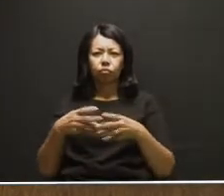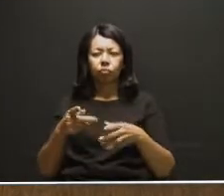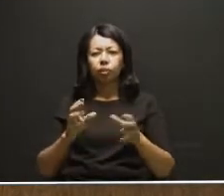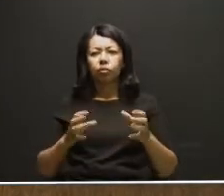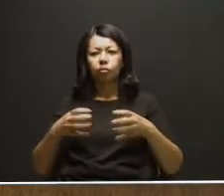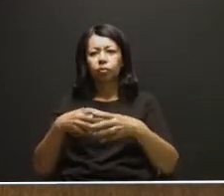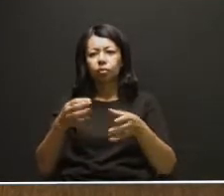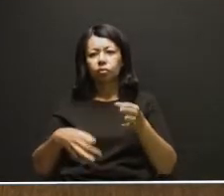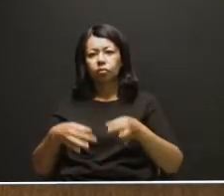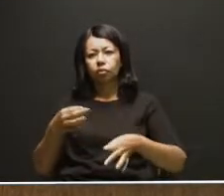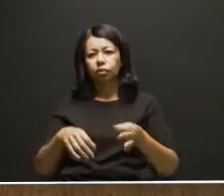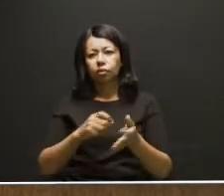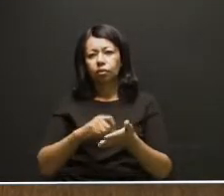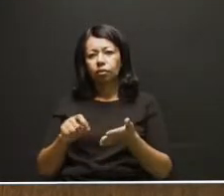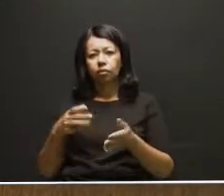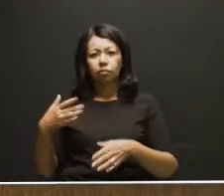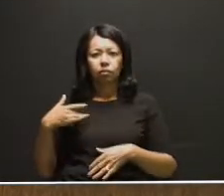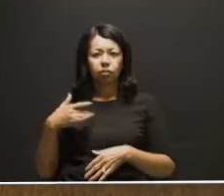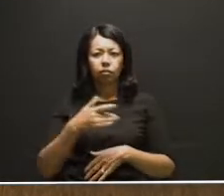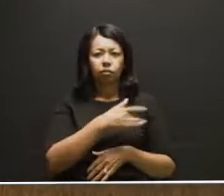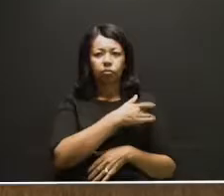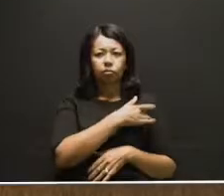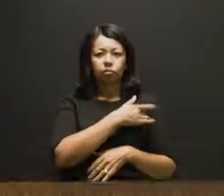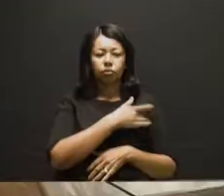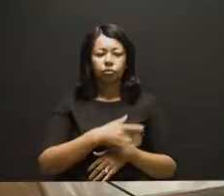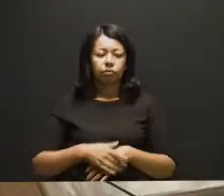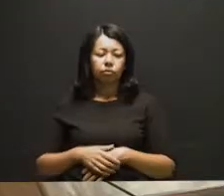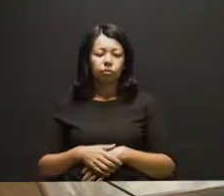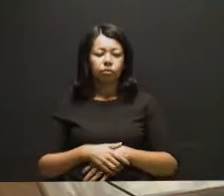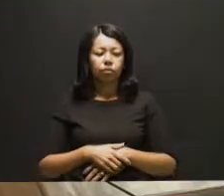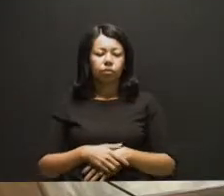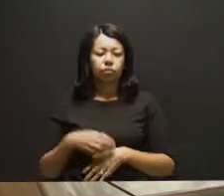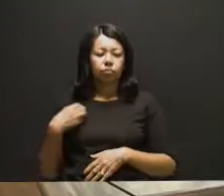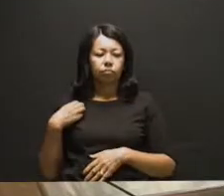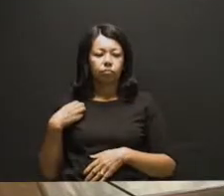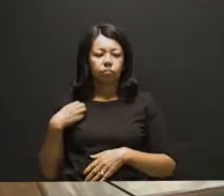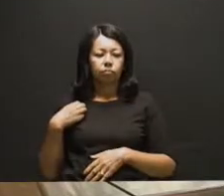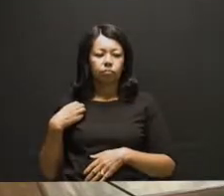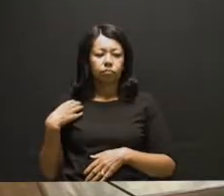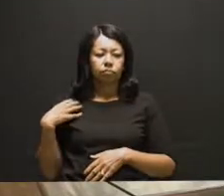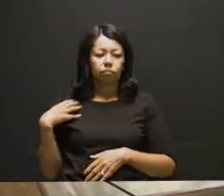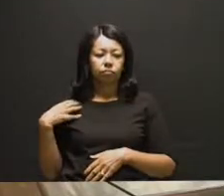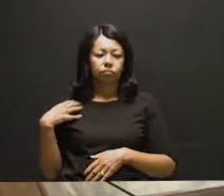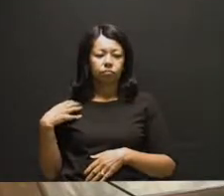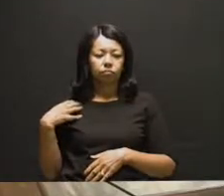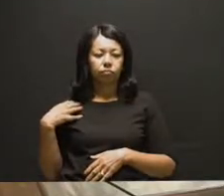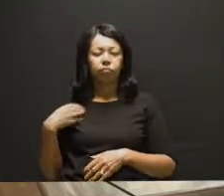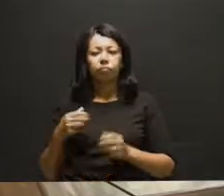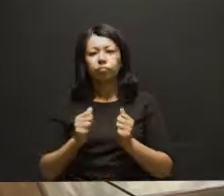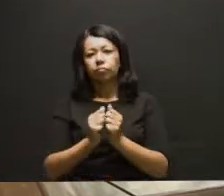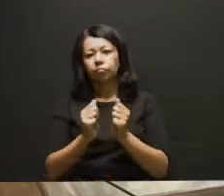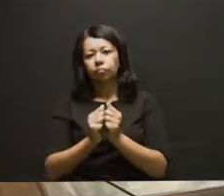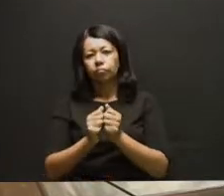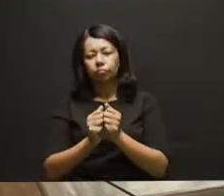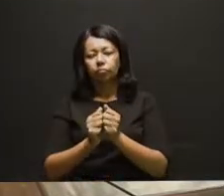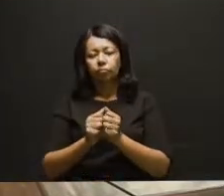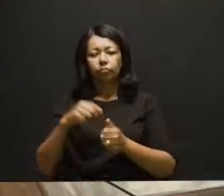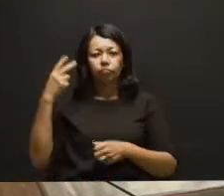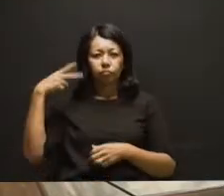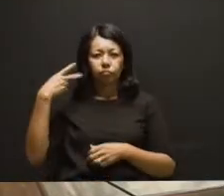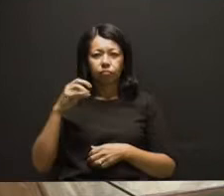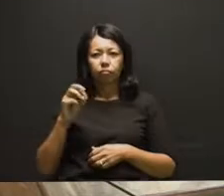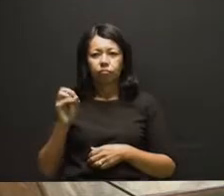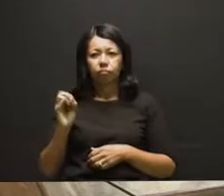de justiça e redação e de saúde pode ser em conjunto é de autoria do ilustre